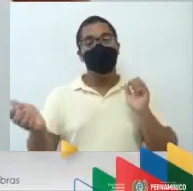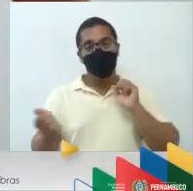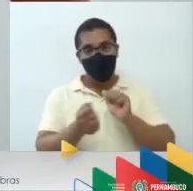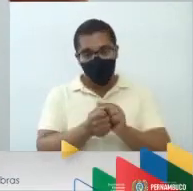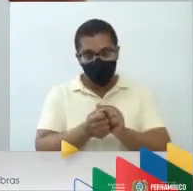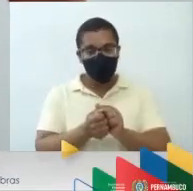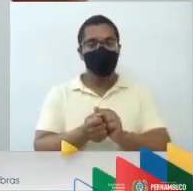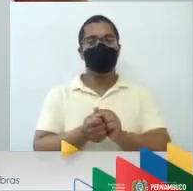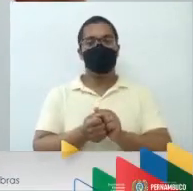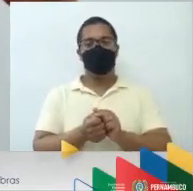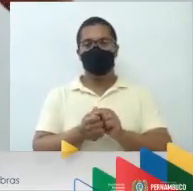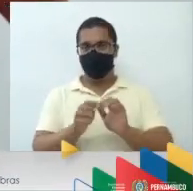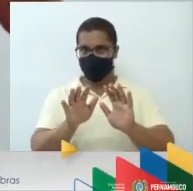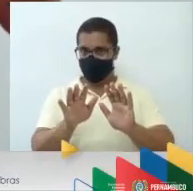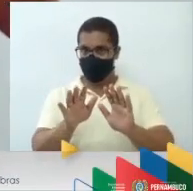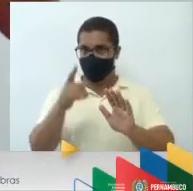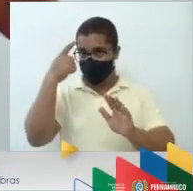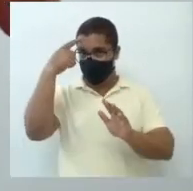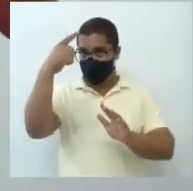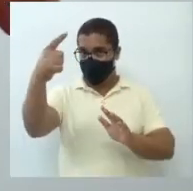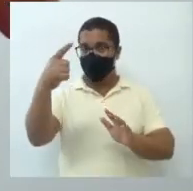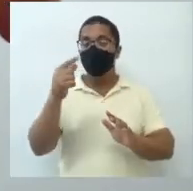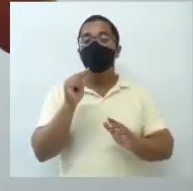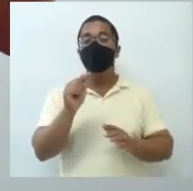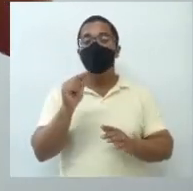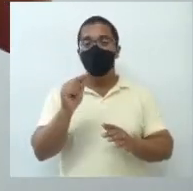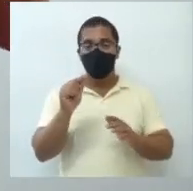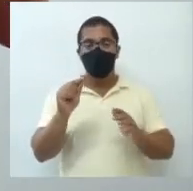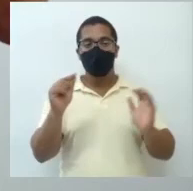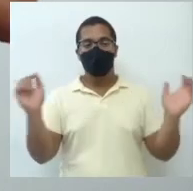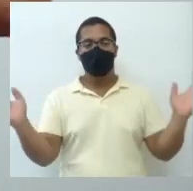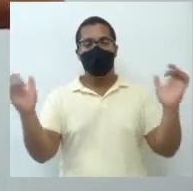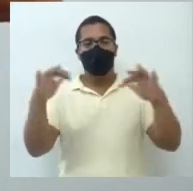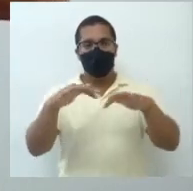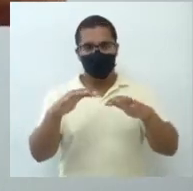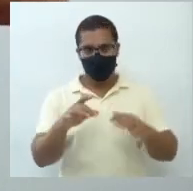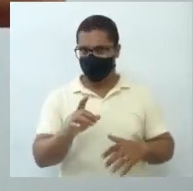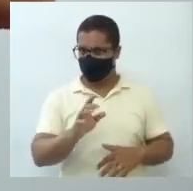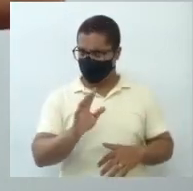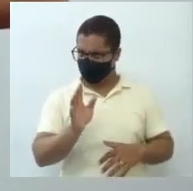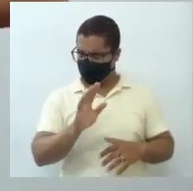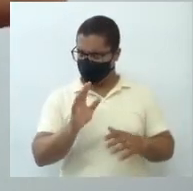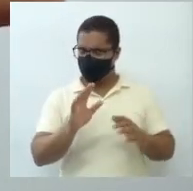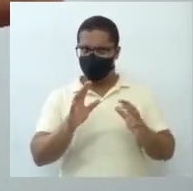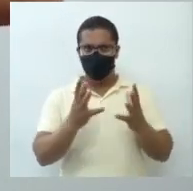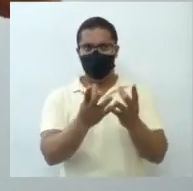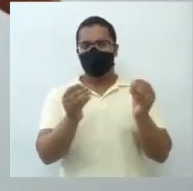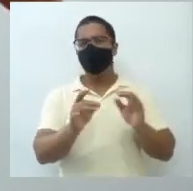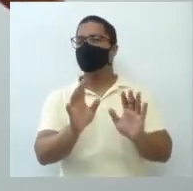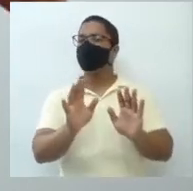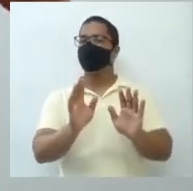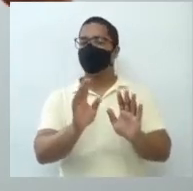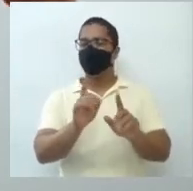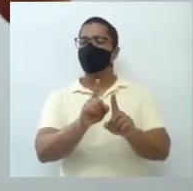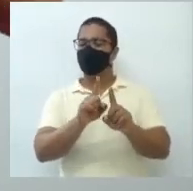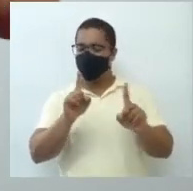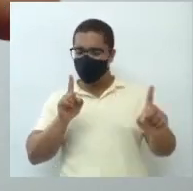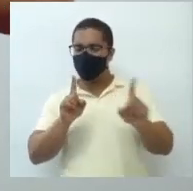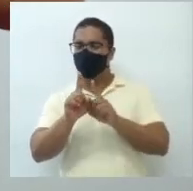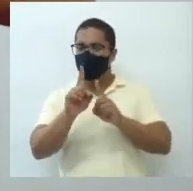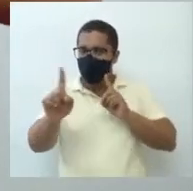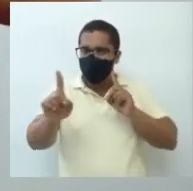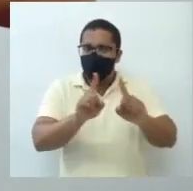misturados porém lembrem-se lembrem-se que não aglomerados Ok vamos juntos mais uma aula de filosofia